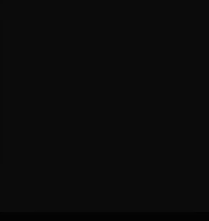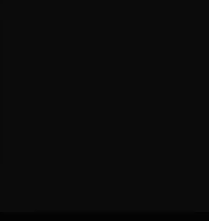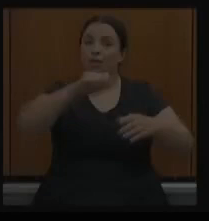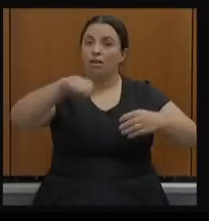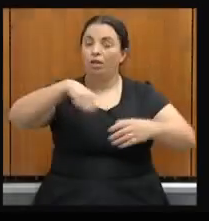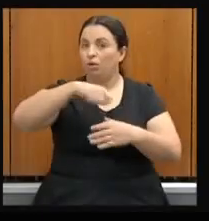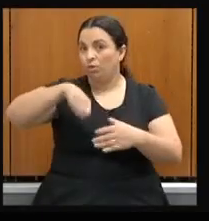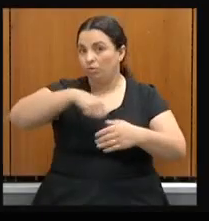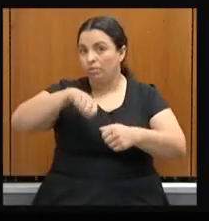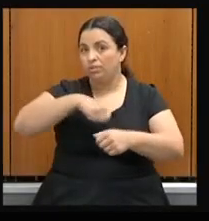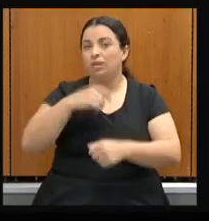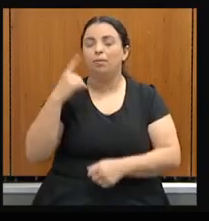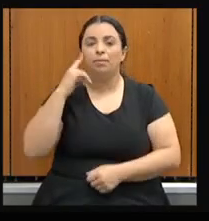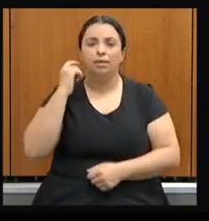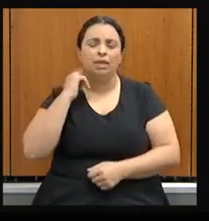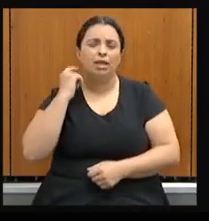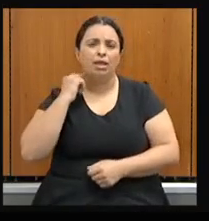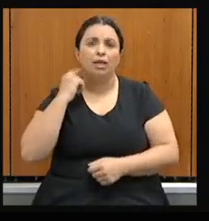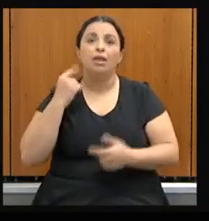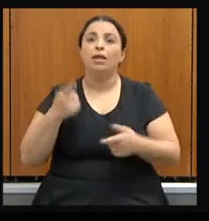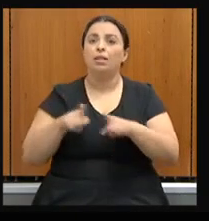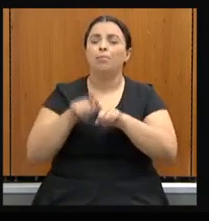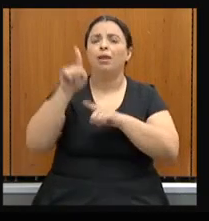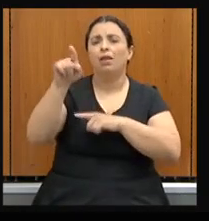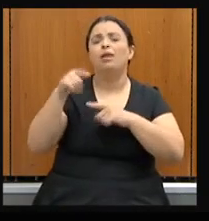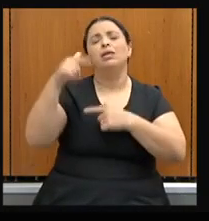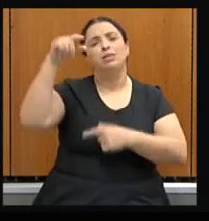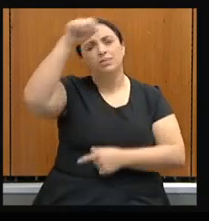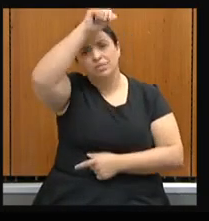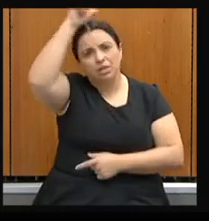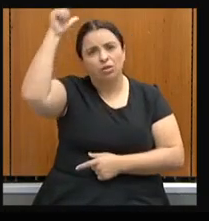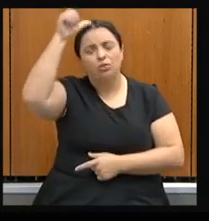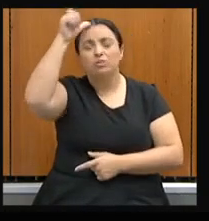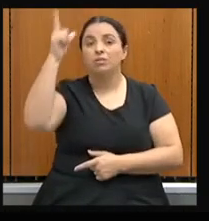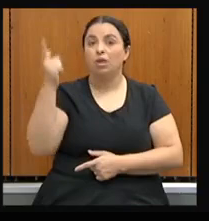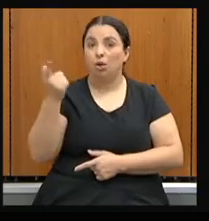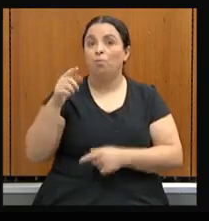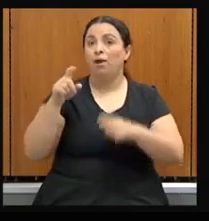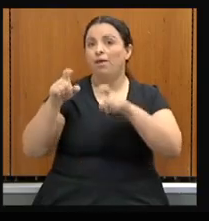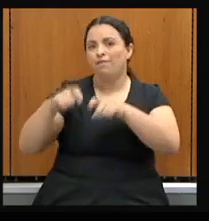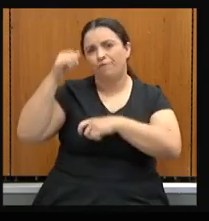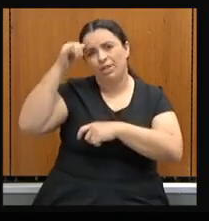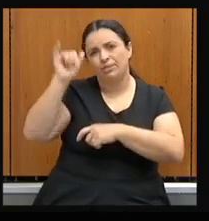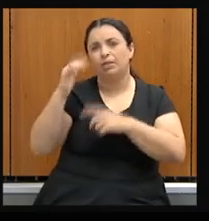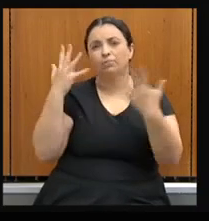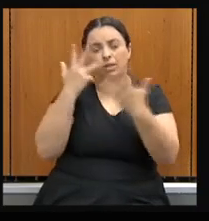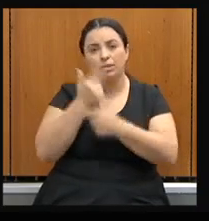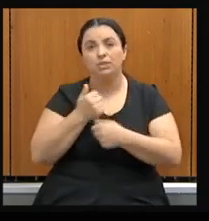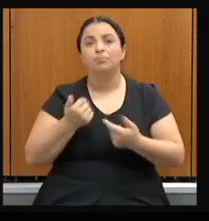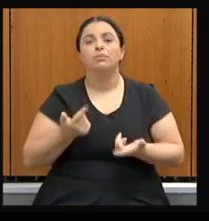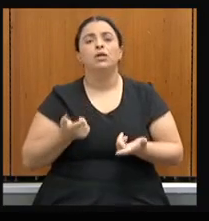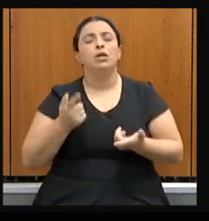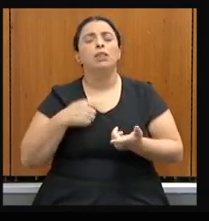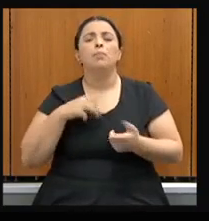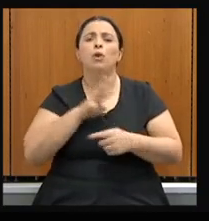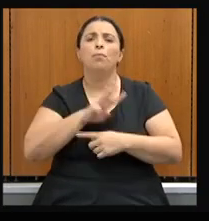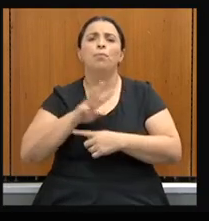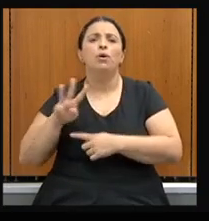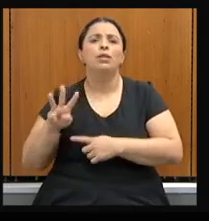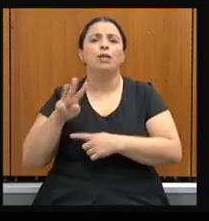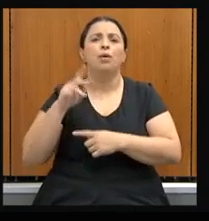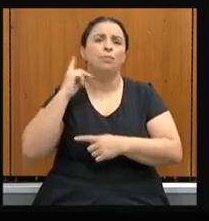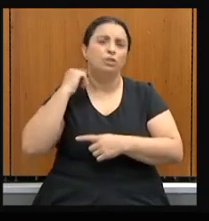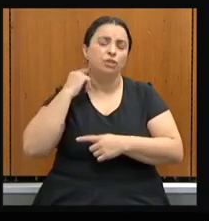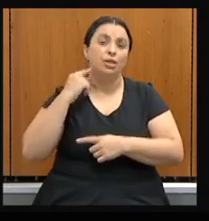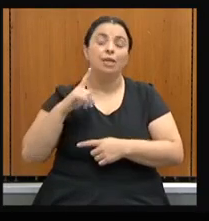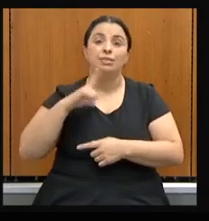belíssima. O Minas recebe, tem os 85 empresas habilitadas, o portal Minas Gerais teve mais